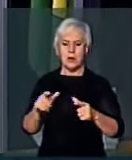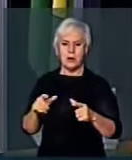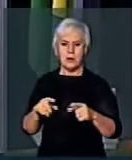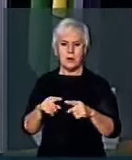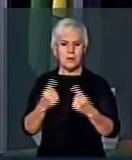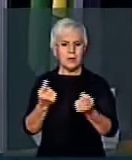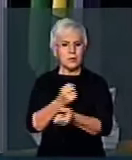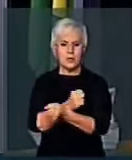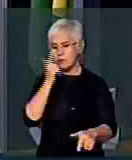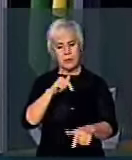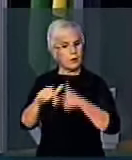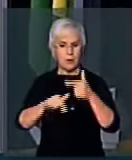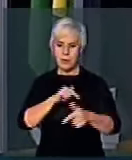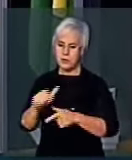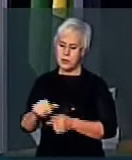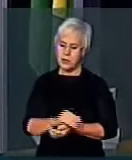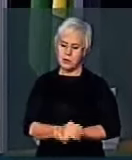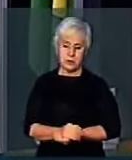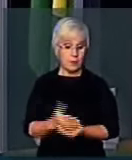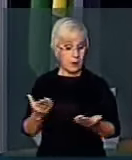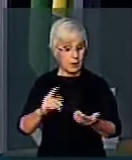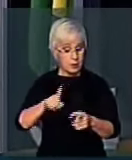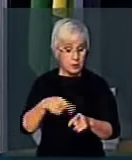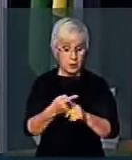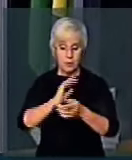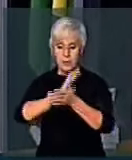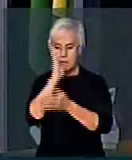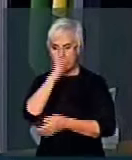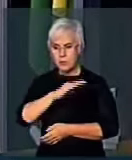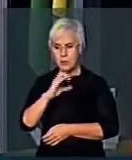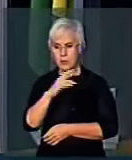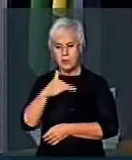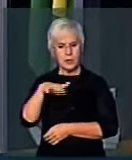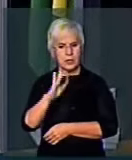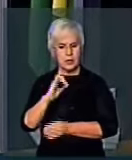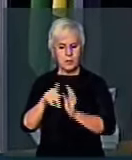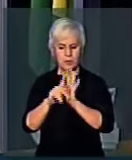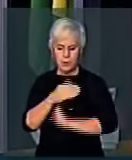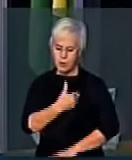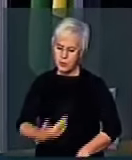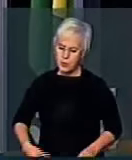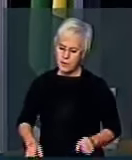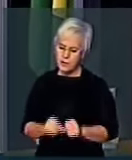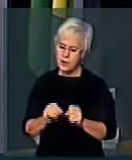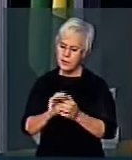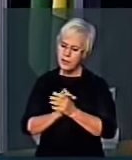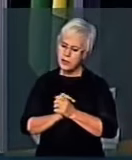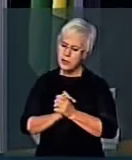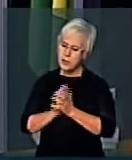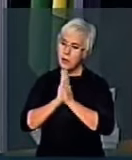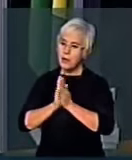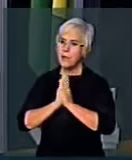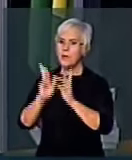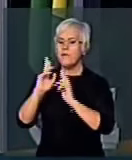meios para trabalhar. Então esse é mais um crime que o governo do PT vem fazendo. Eu espero que o Aécio Neves questione Dilma Rousseff